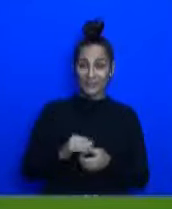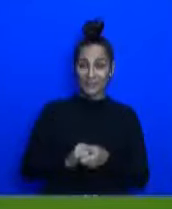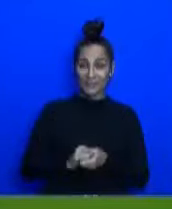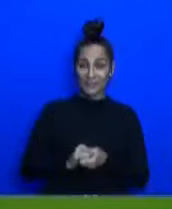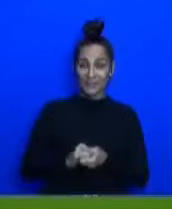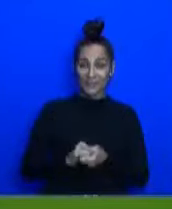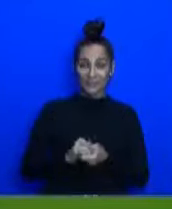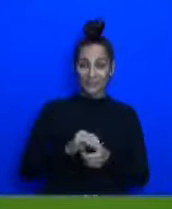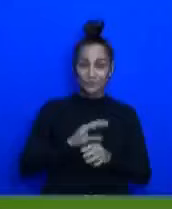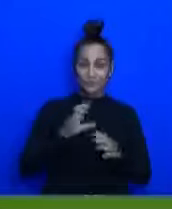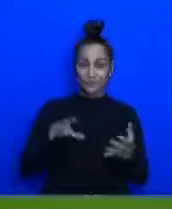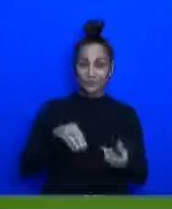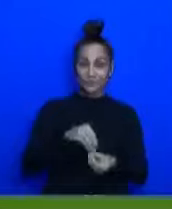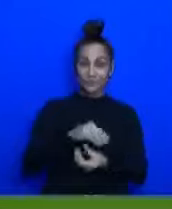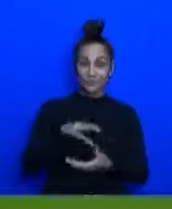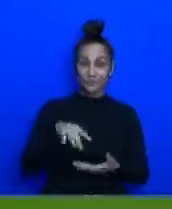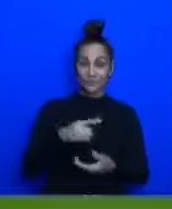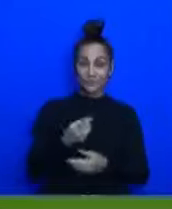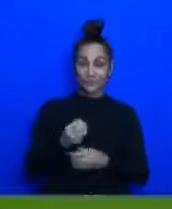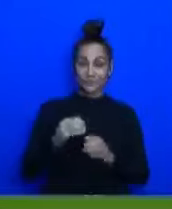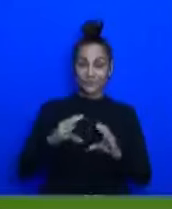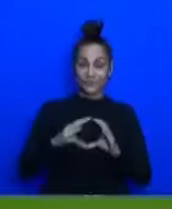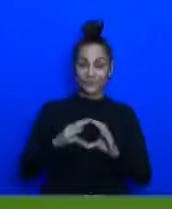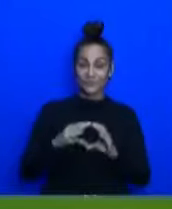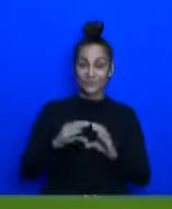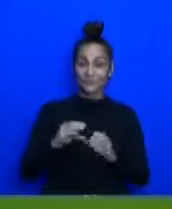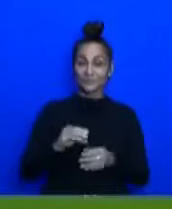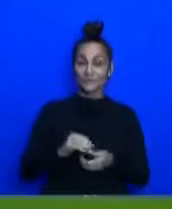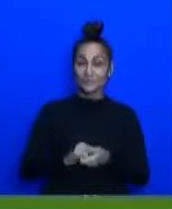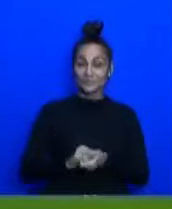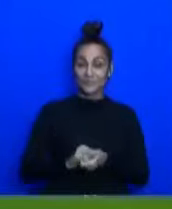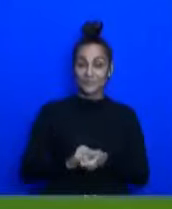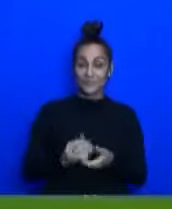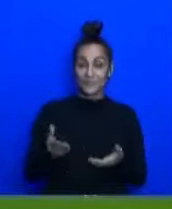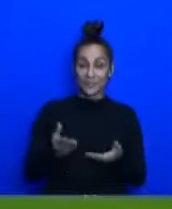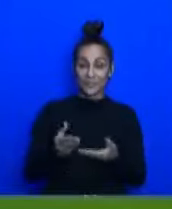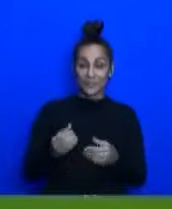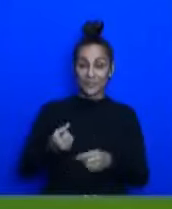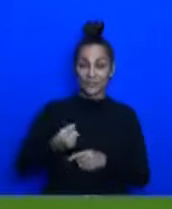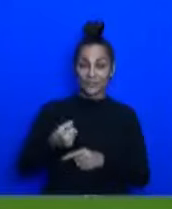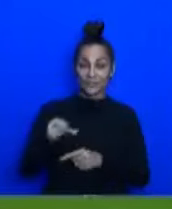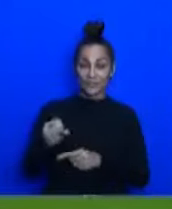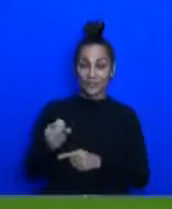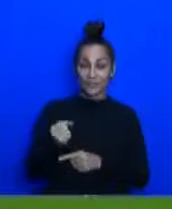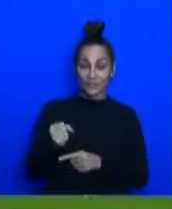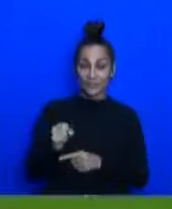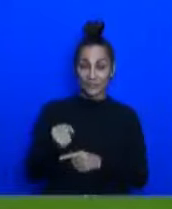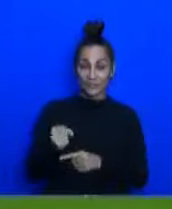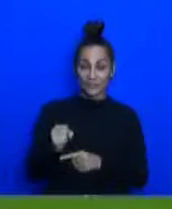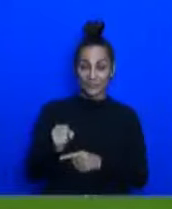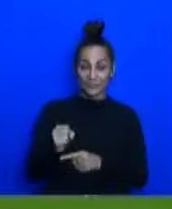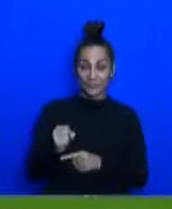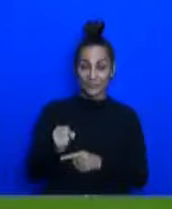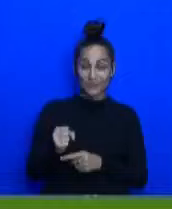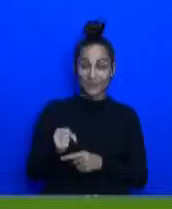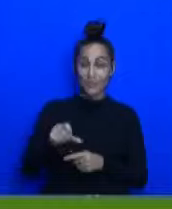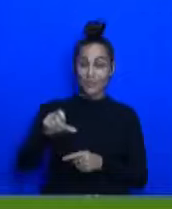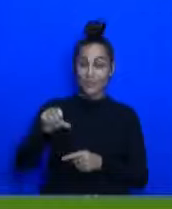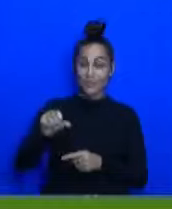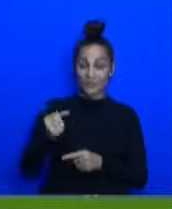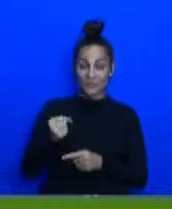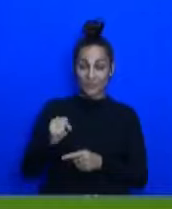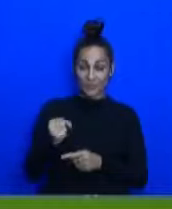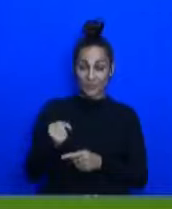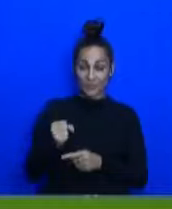24, Globo girando com as 100 bolas, menos as 3 já sorteadas. E agora sai o número 98.